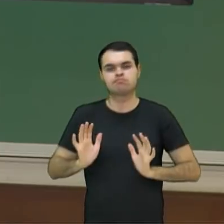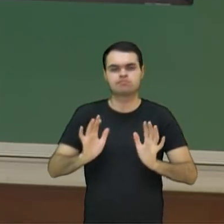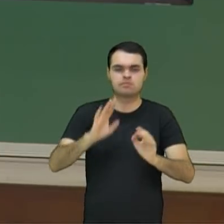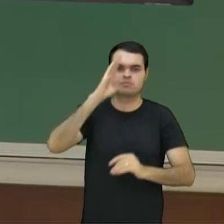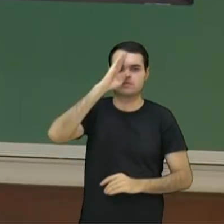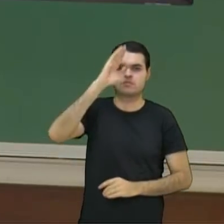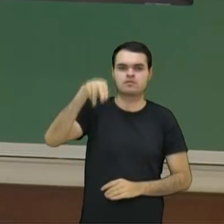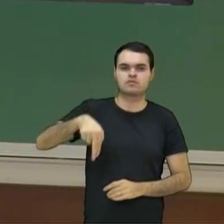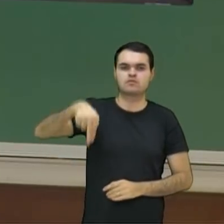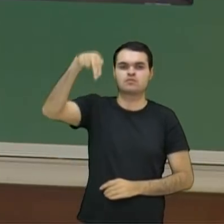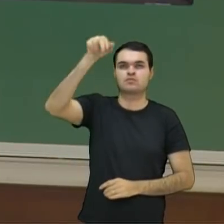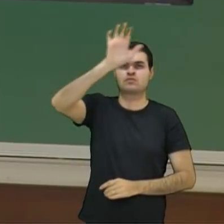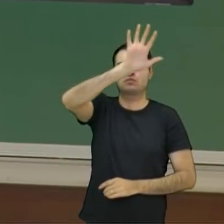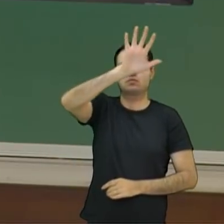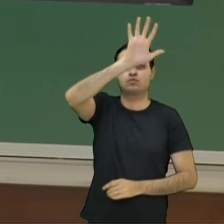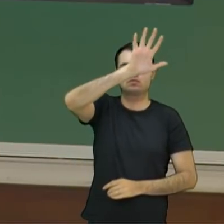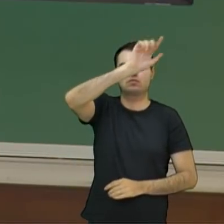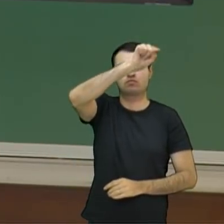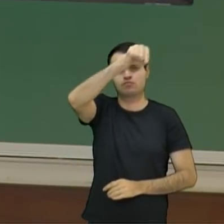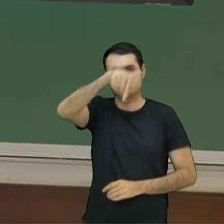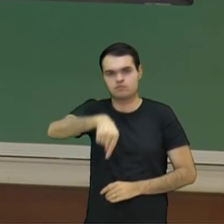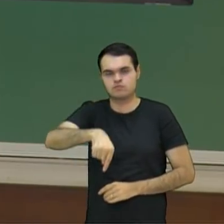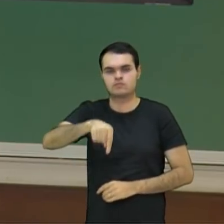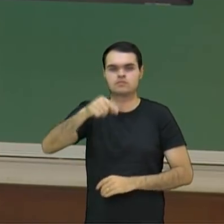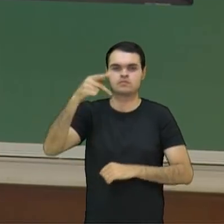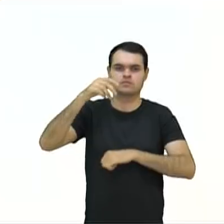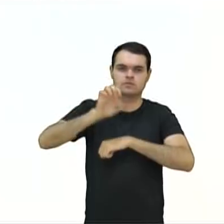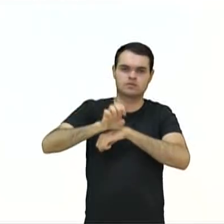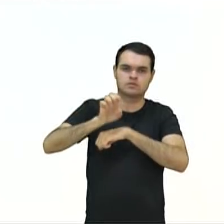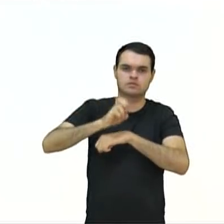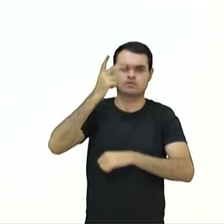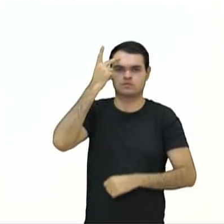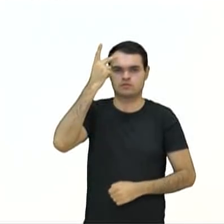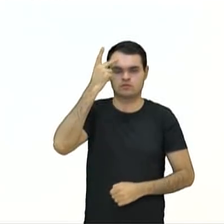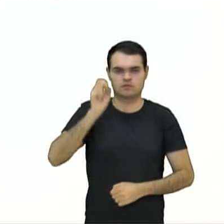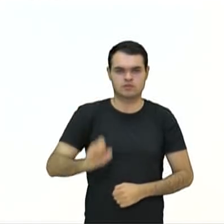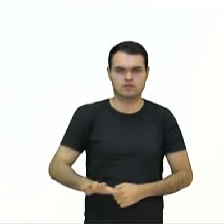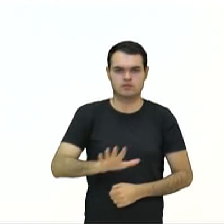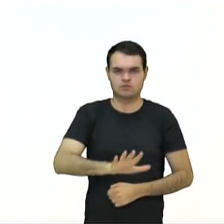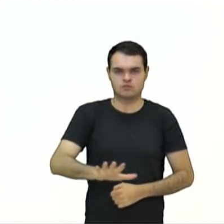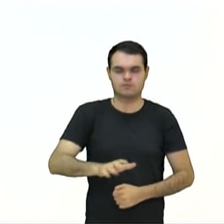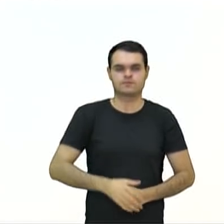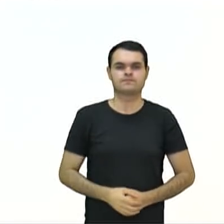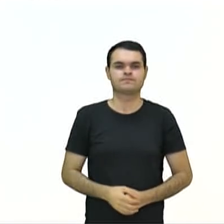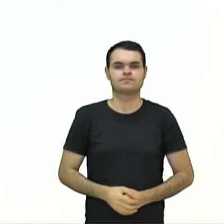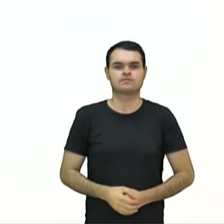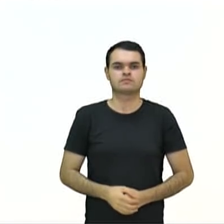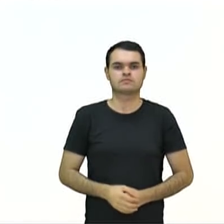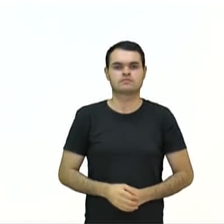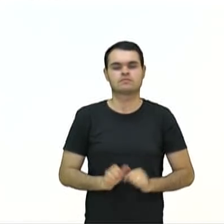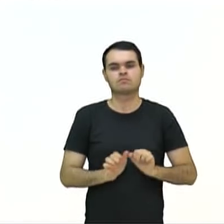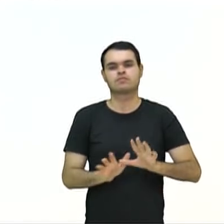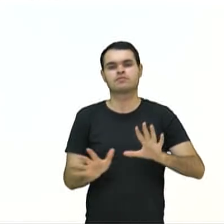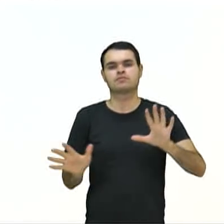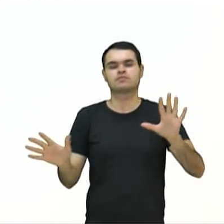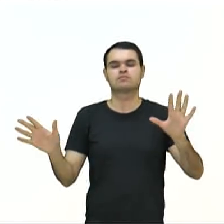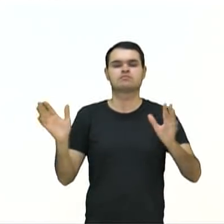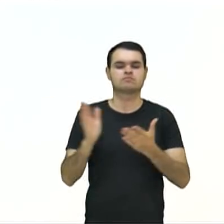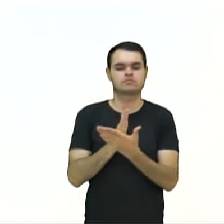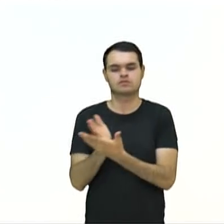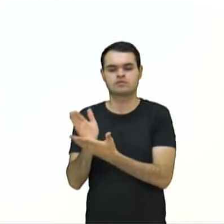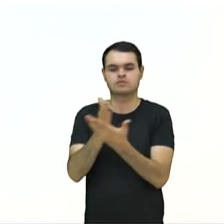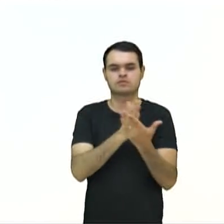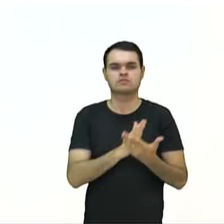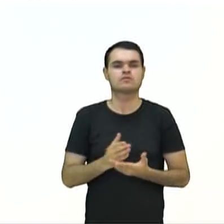principalmente do Nordeste para o estado de São Paulo, na região Sudeste. E a distribuição da população. Quando eu penso, então,